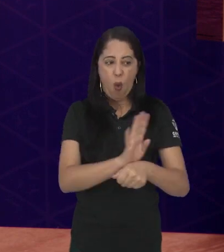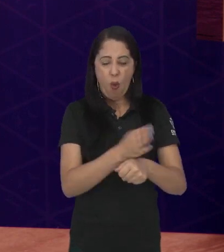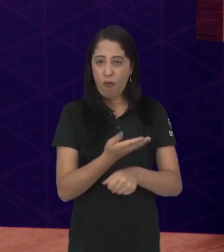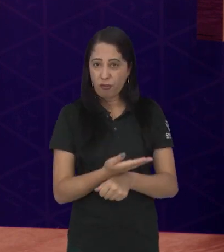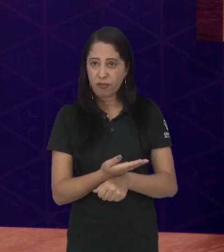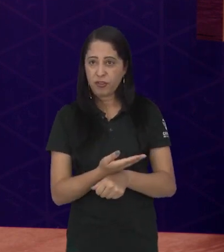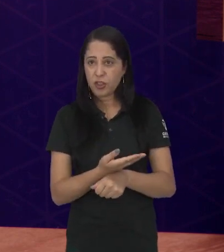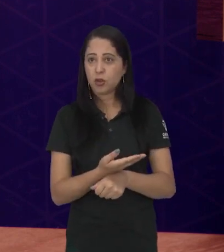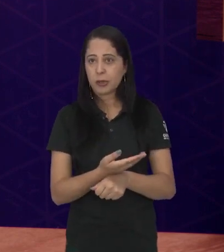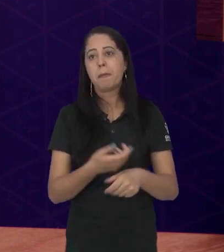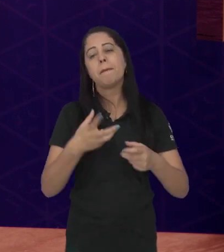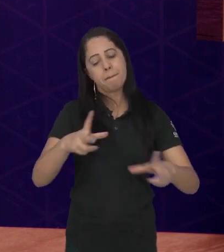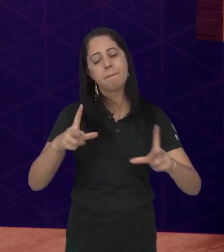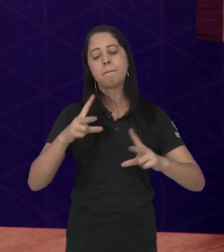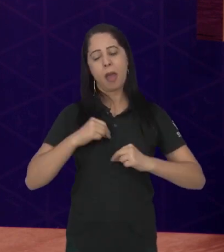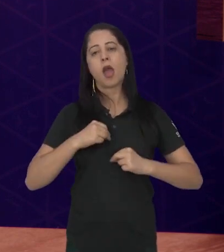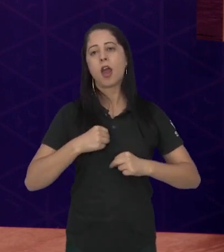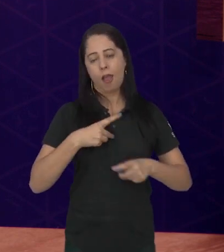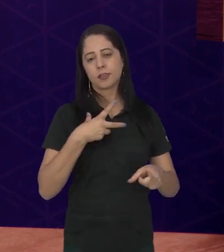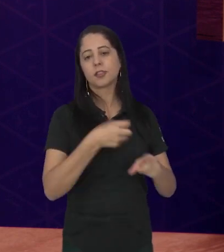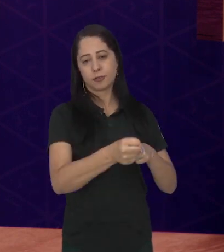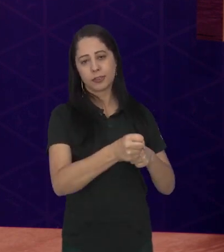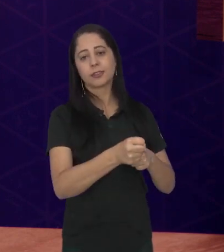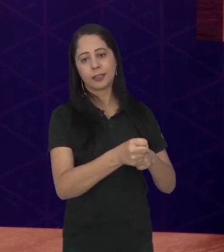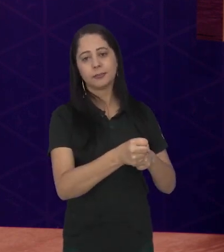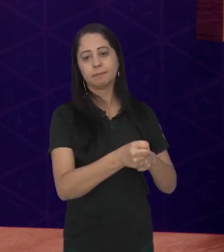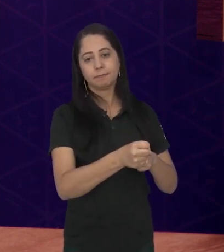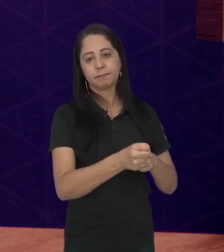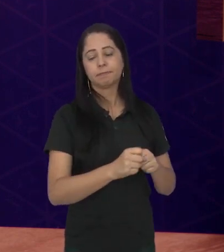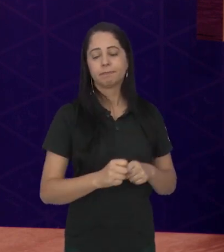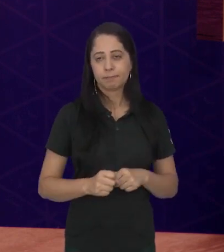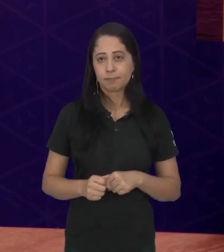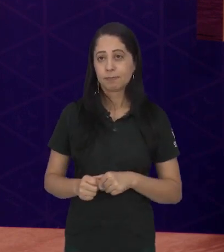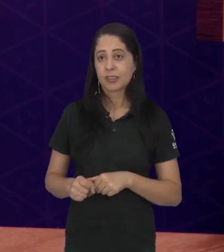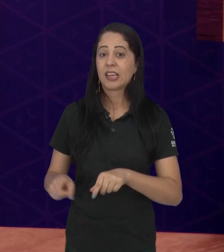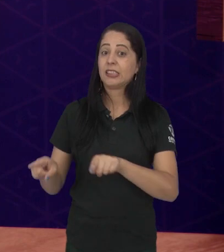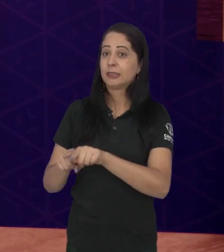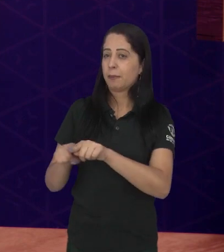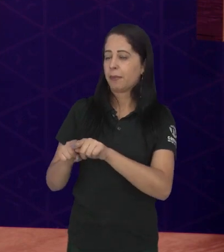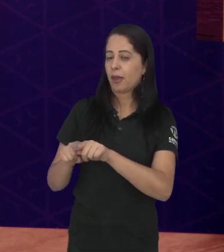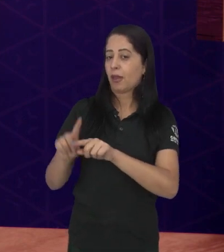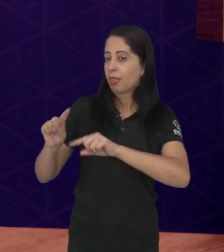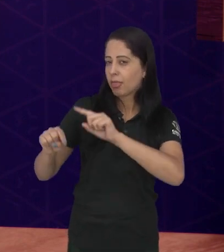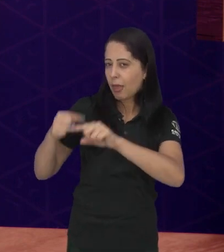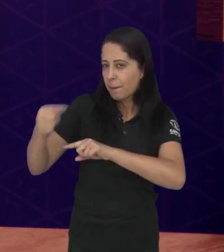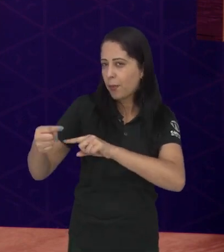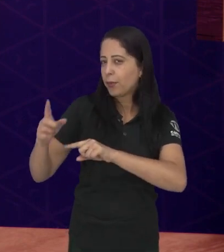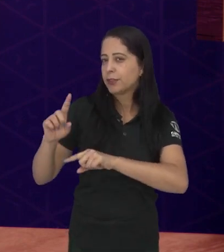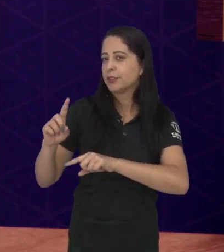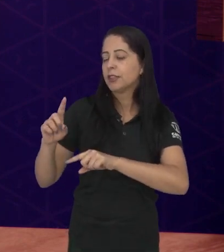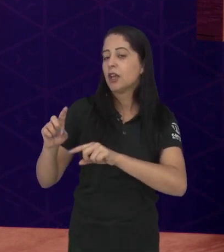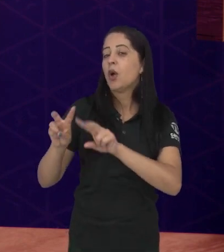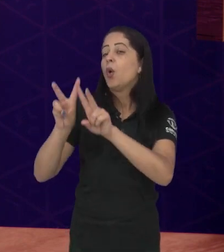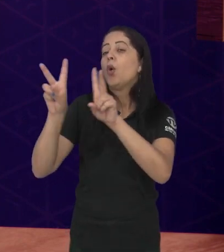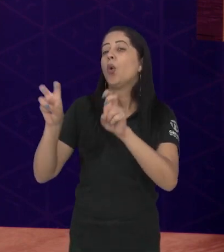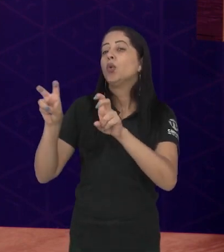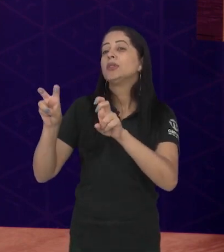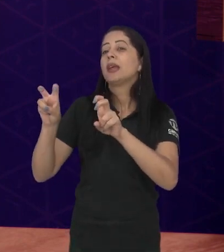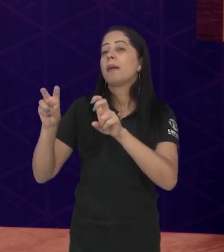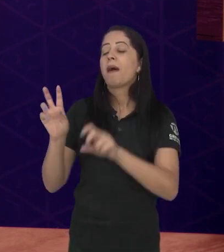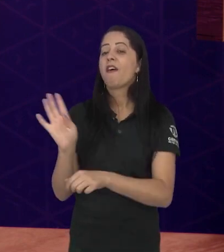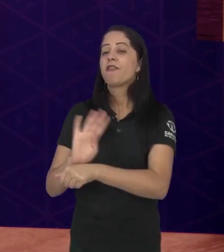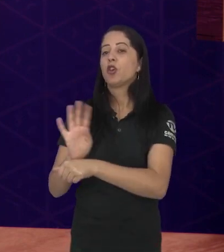que realmente não tinha como ele não ganhar. Uhum. Como a gente vai conversar mais tarde no programa sobre